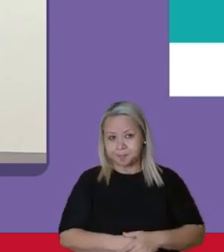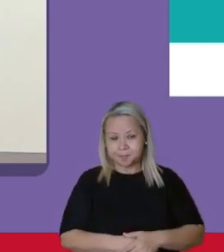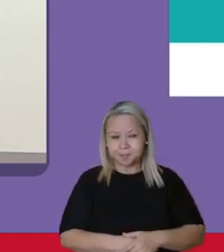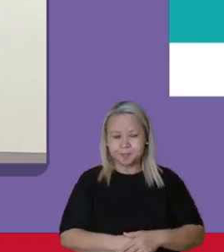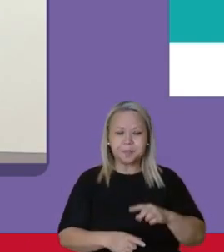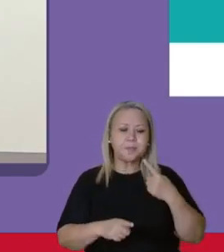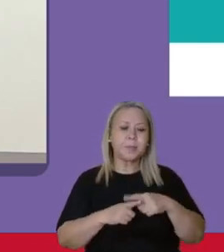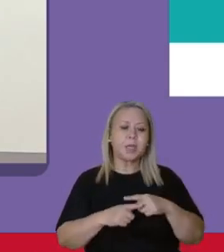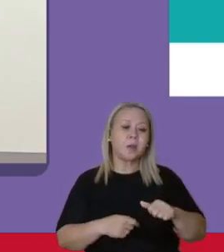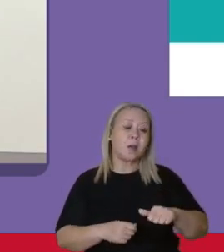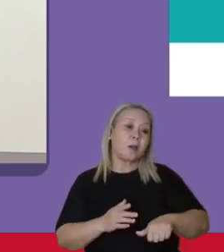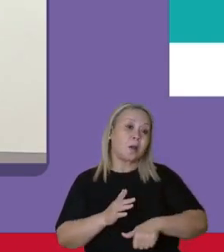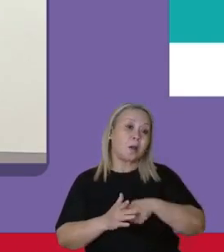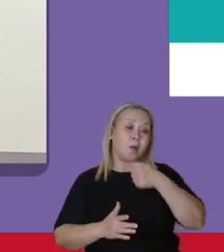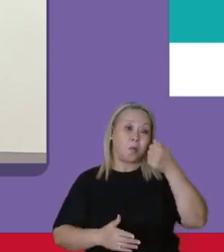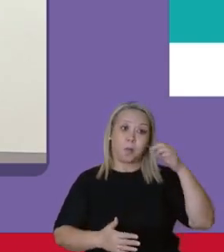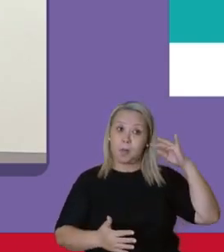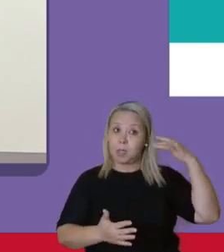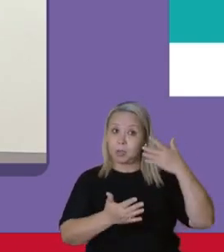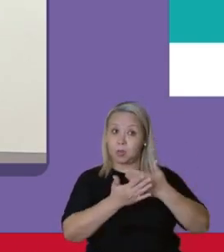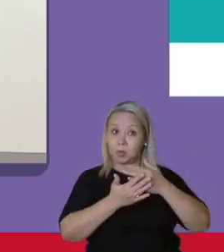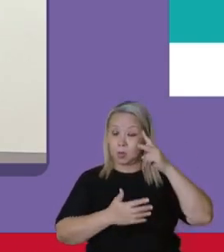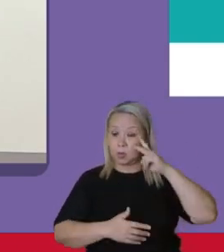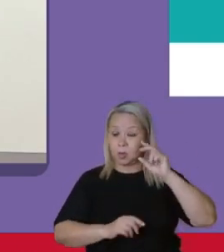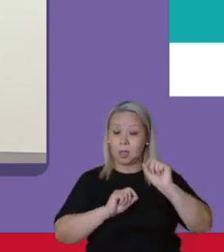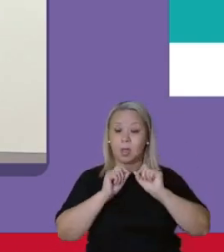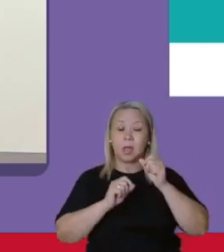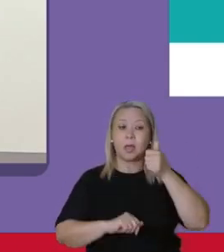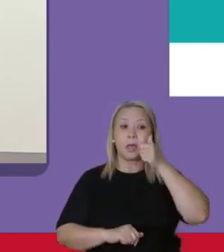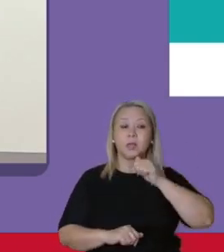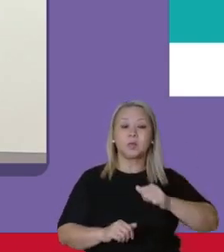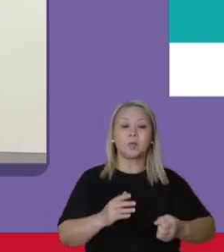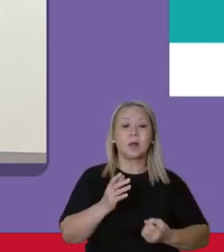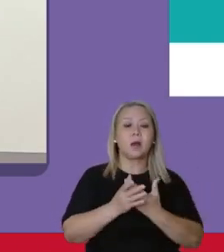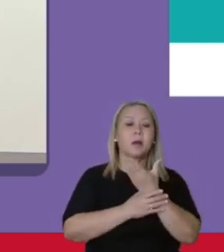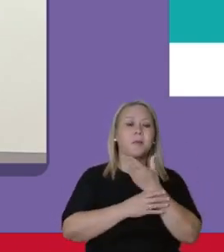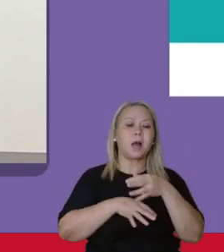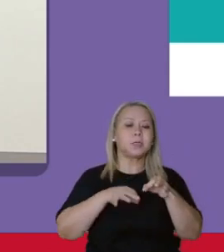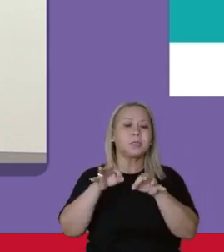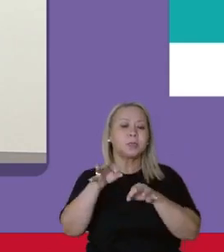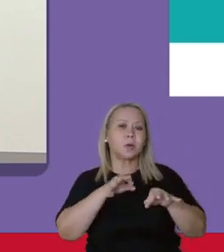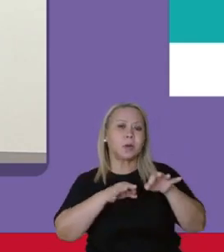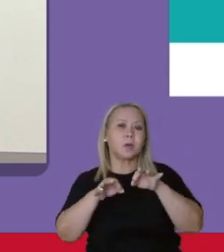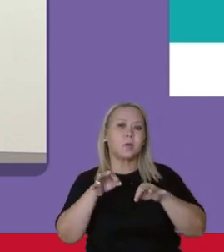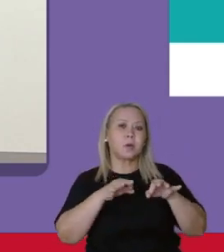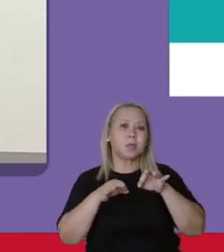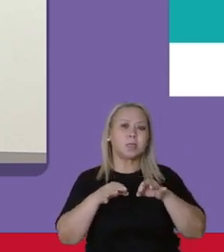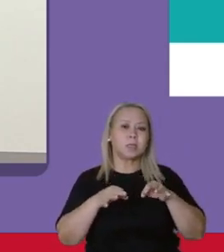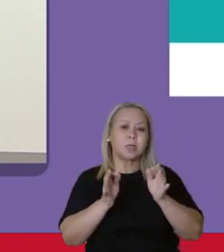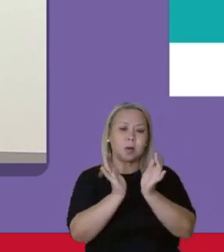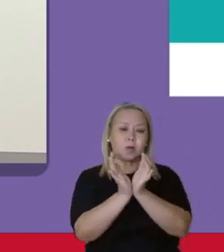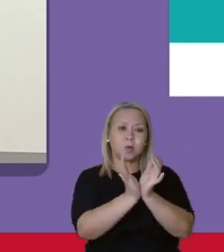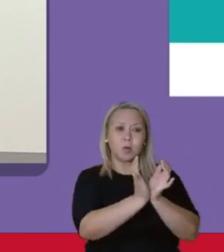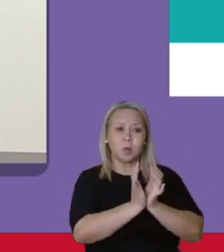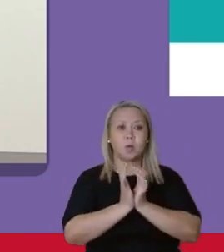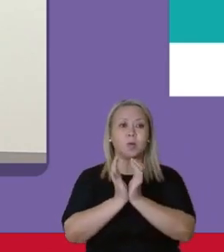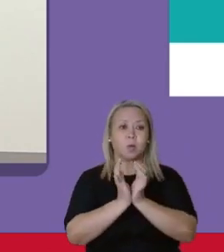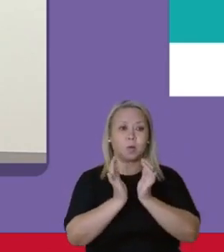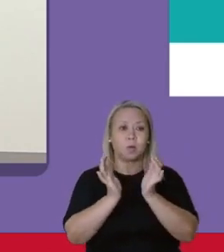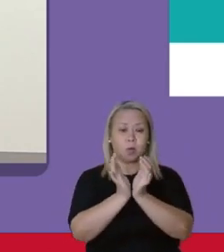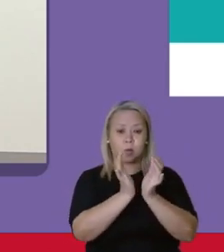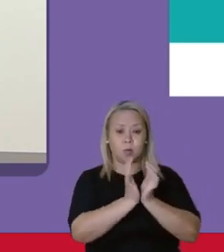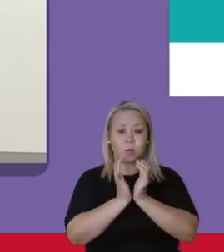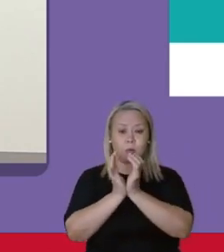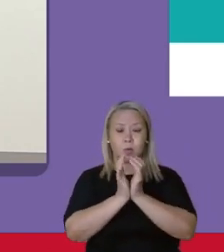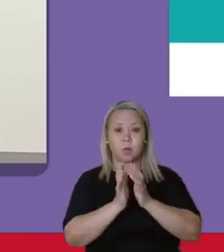é o primeiro momento histórico em que as mulheres aparecem organizadas coletivamente como